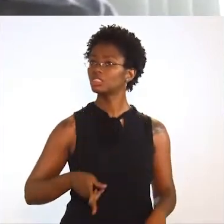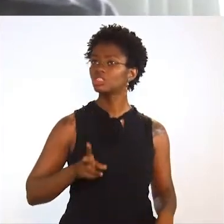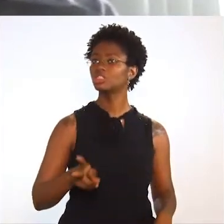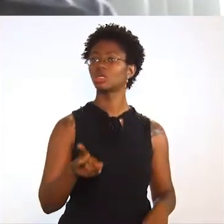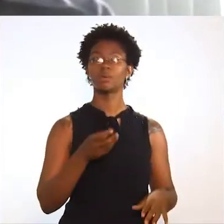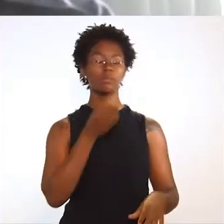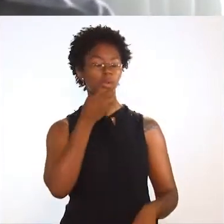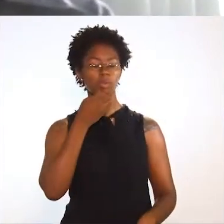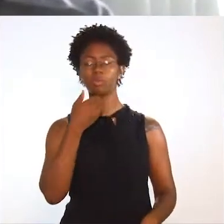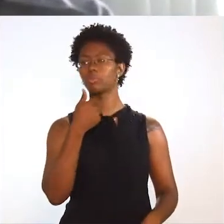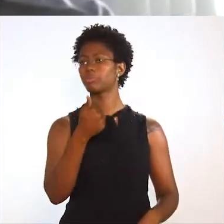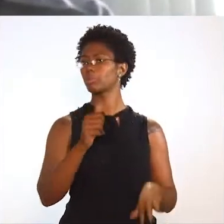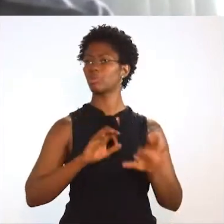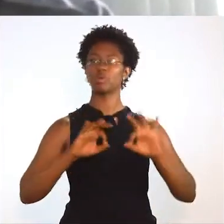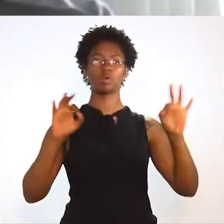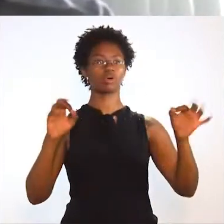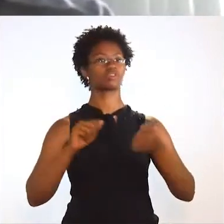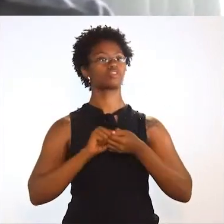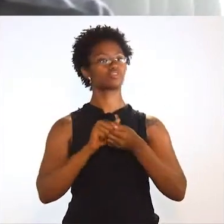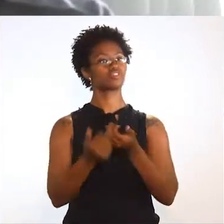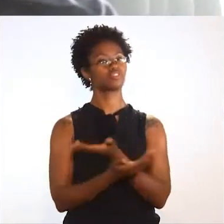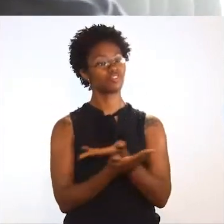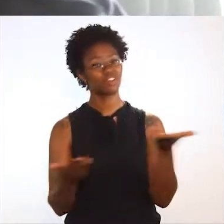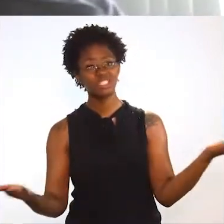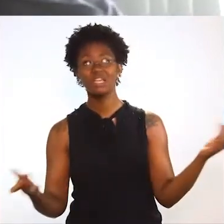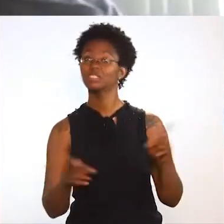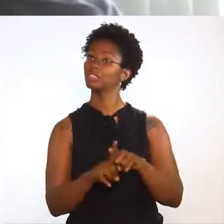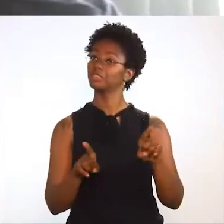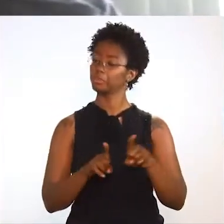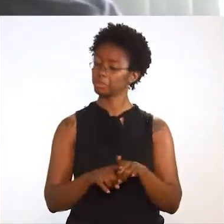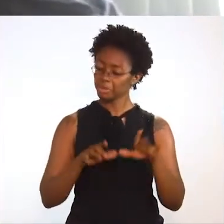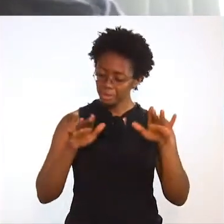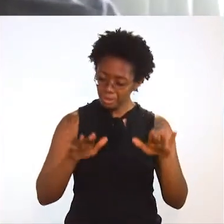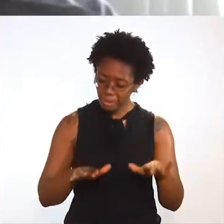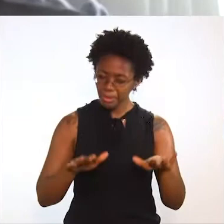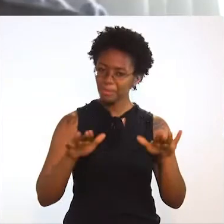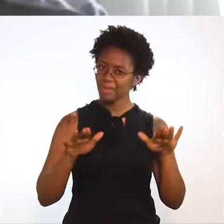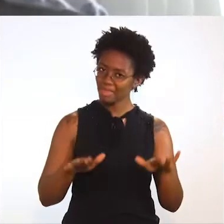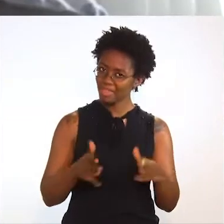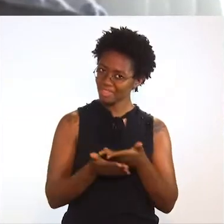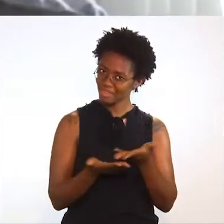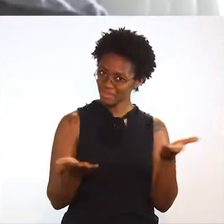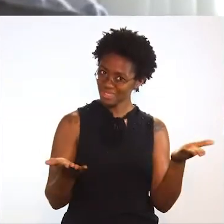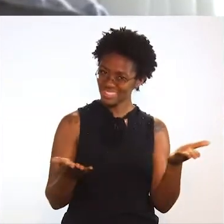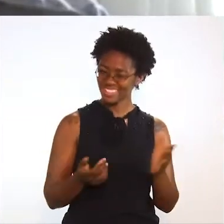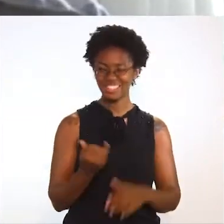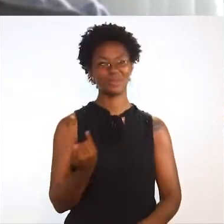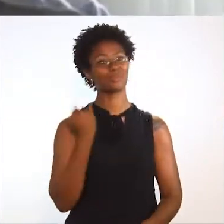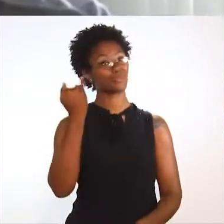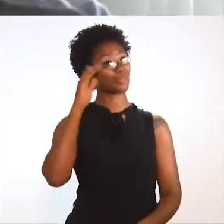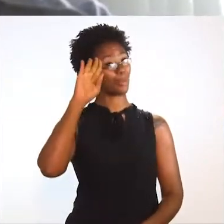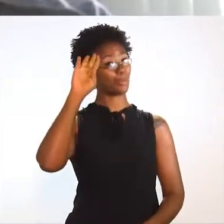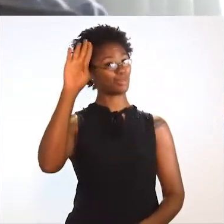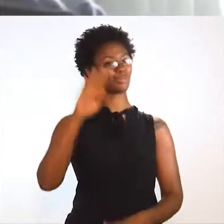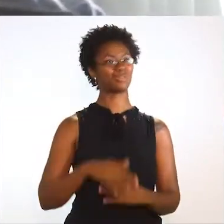é sempre bom poder estar junto com vocês e homenageá-las, né, que é o mais